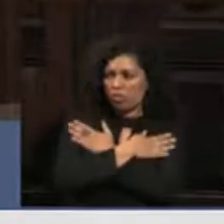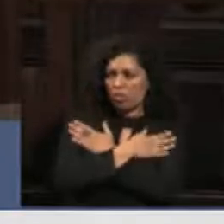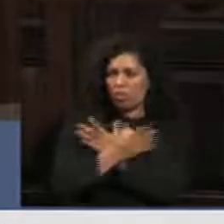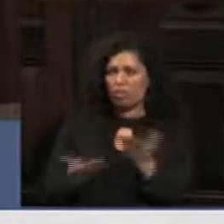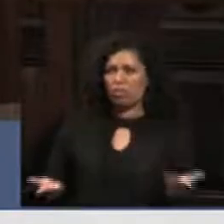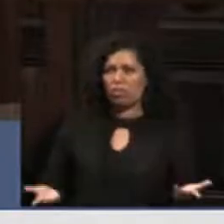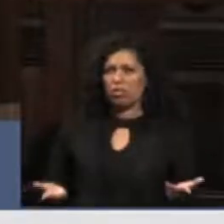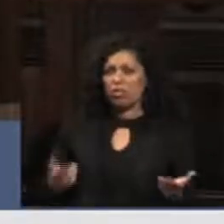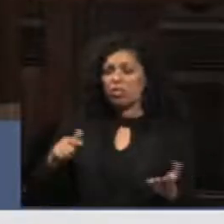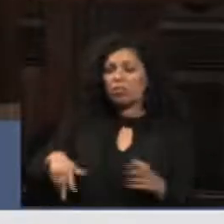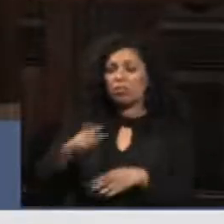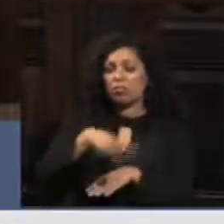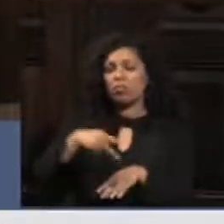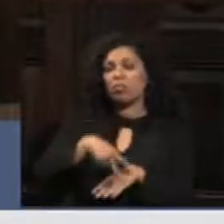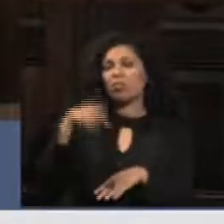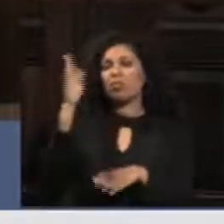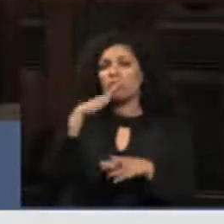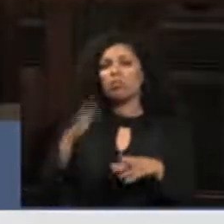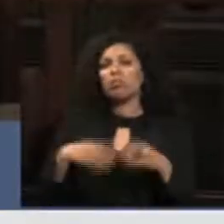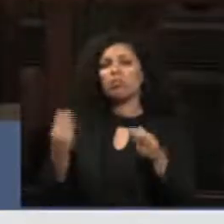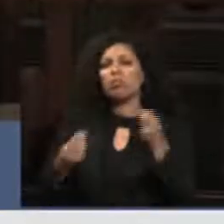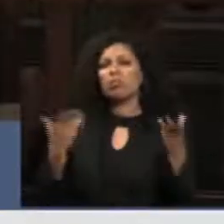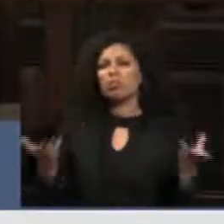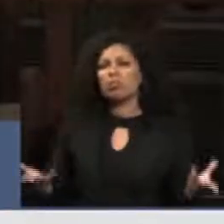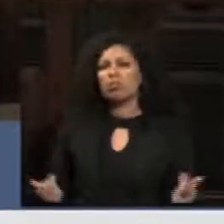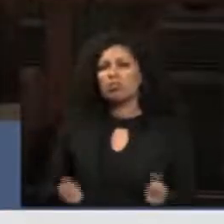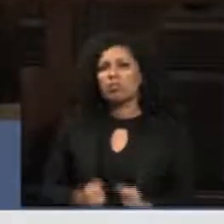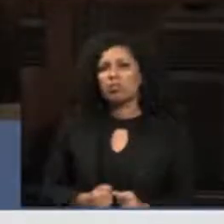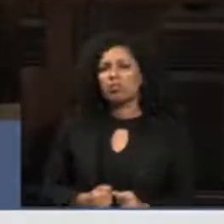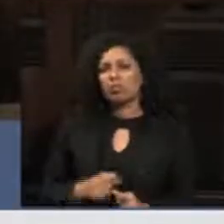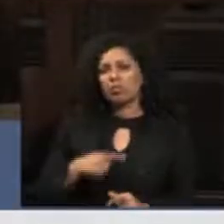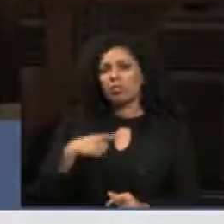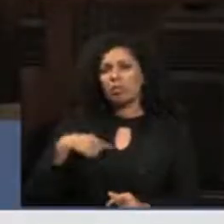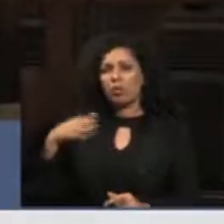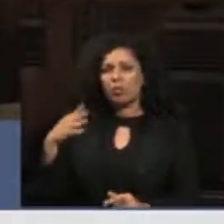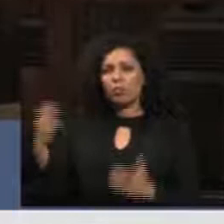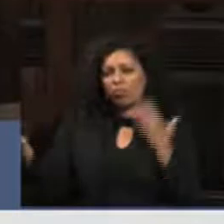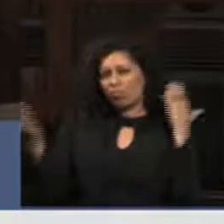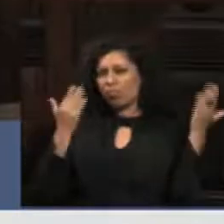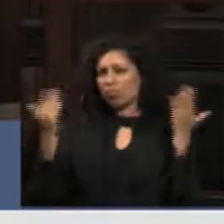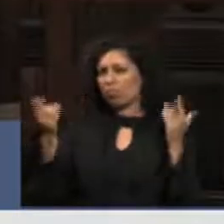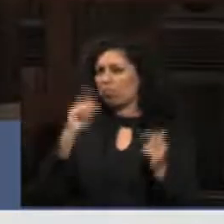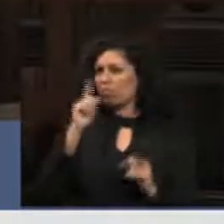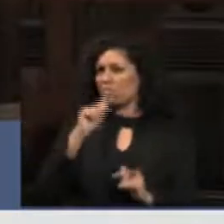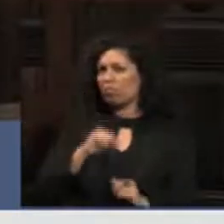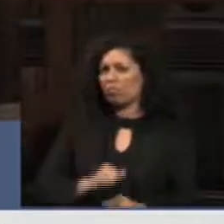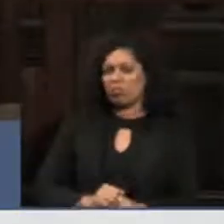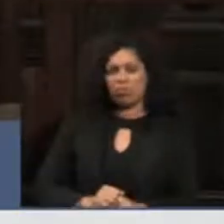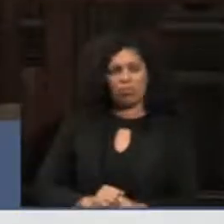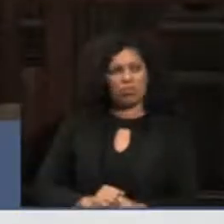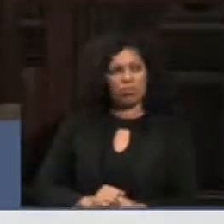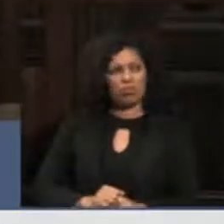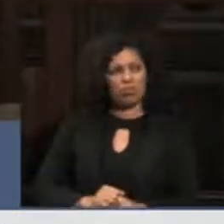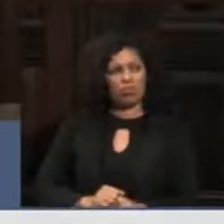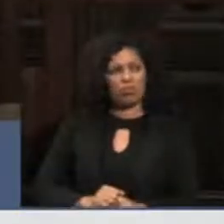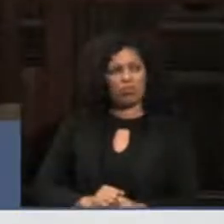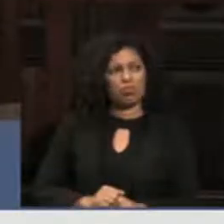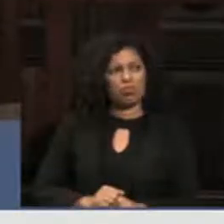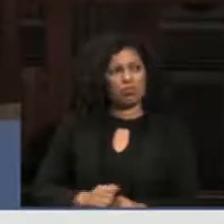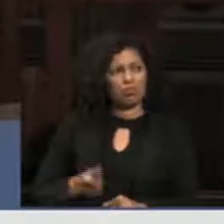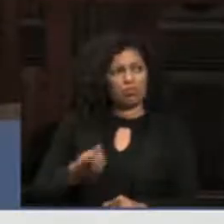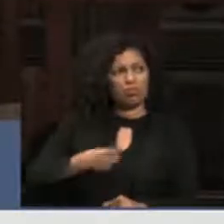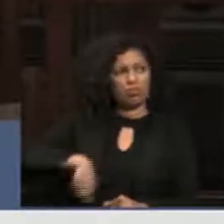O que vai ser feito? Nós não temos dúvidas de que, ao se travestir